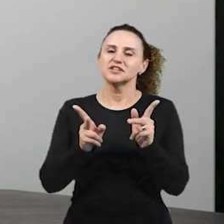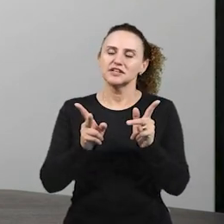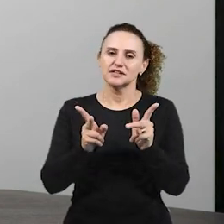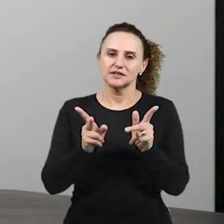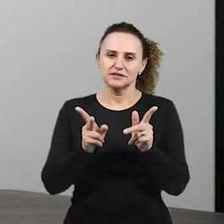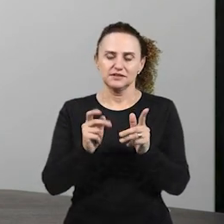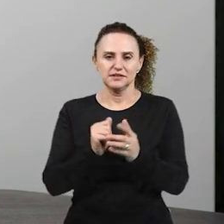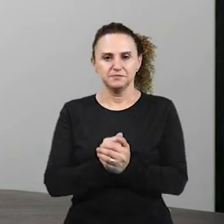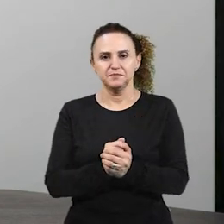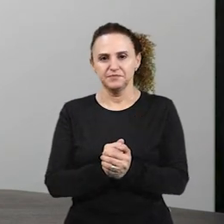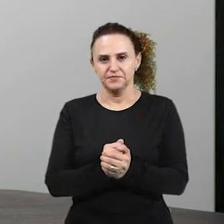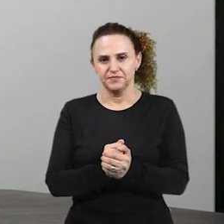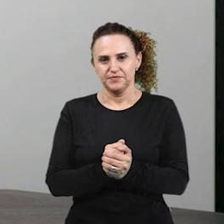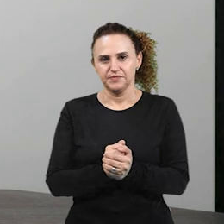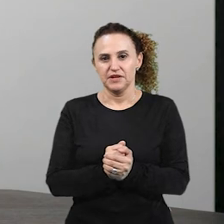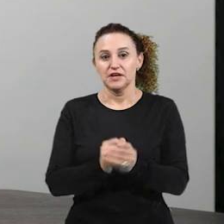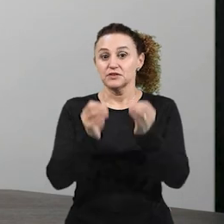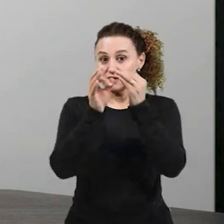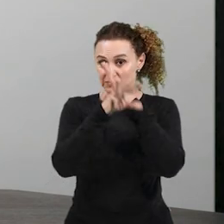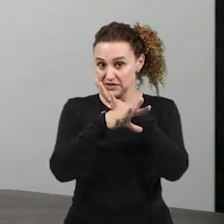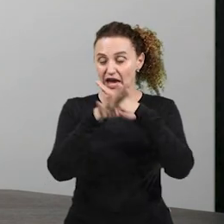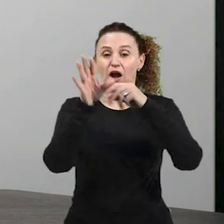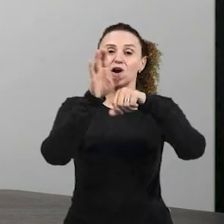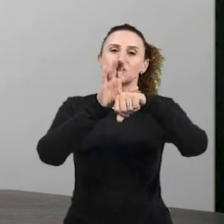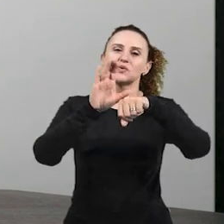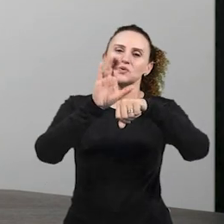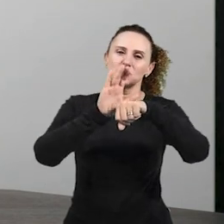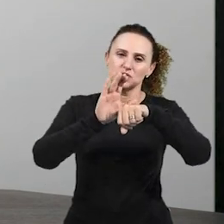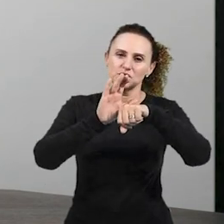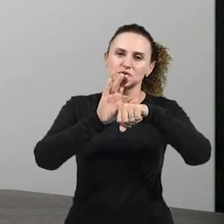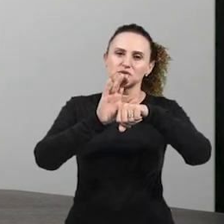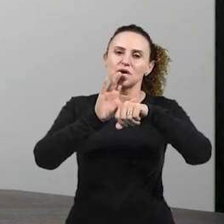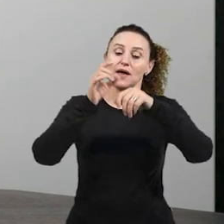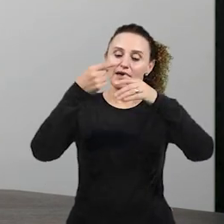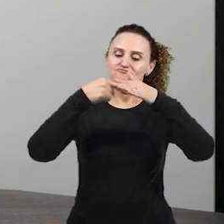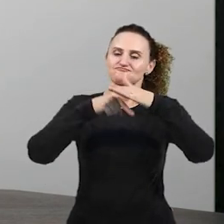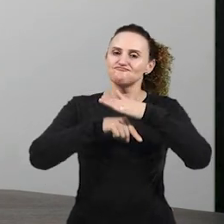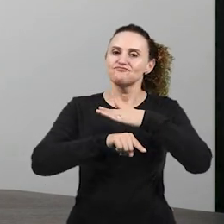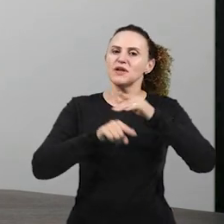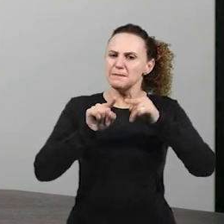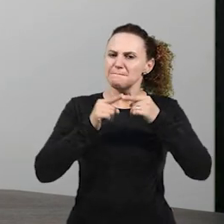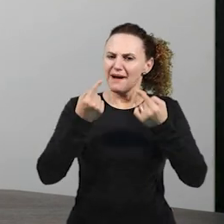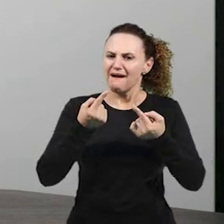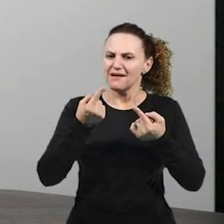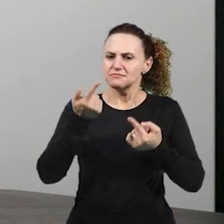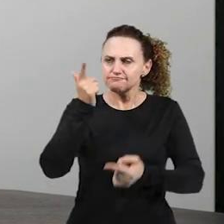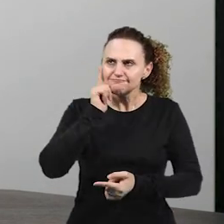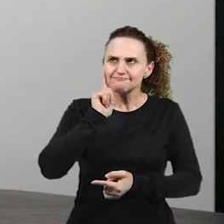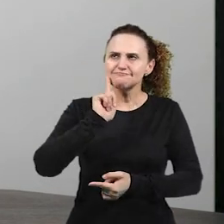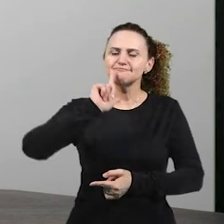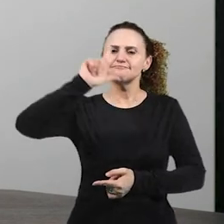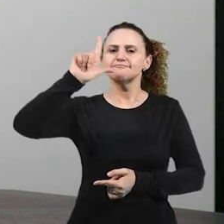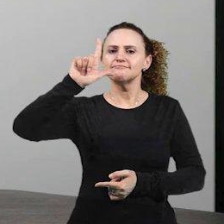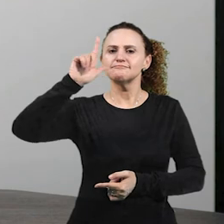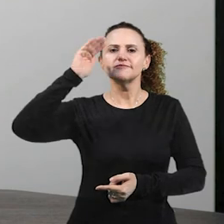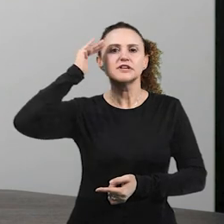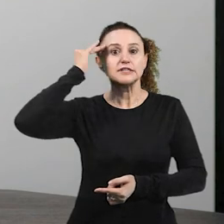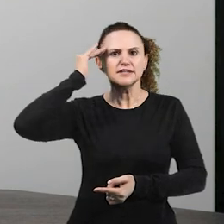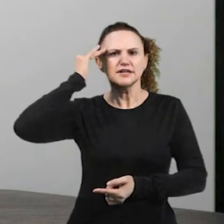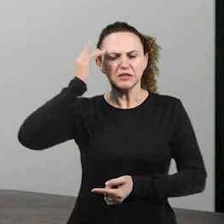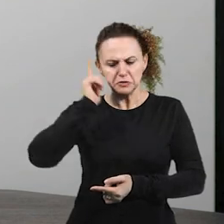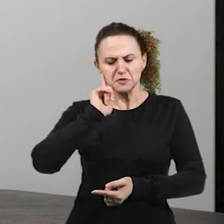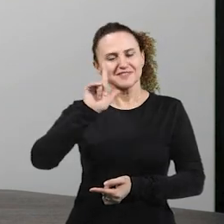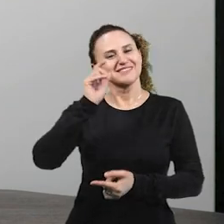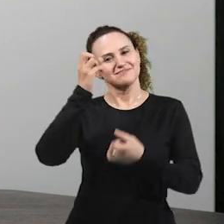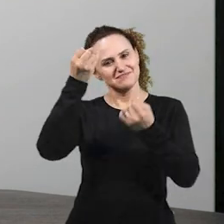e vocês vão terminar a o curso e vão ver é complexo é mas eu consigo entender e eu consigo